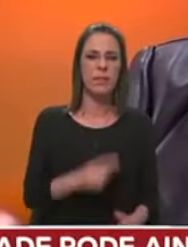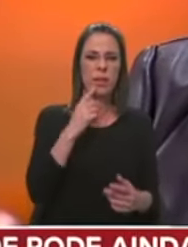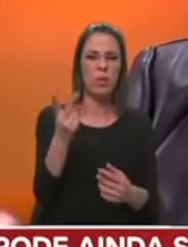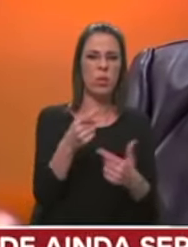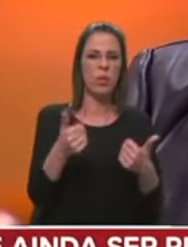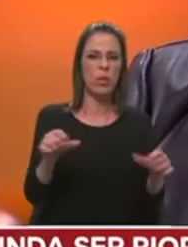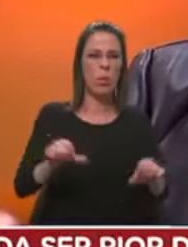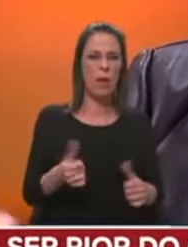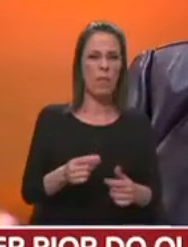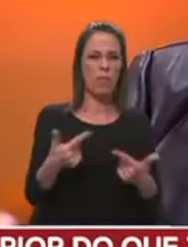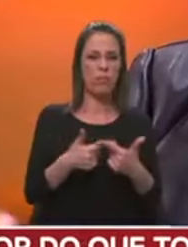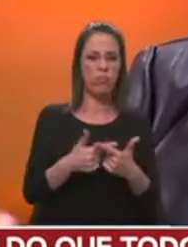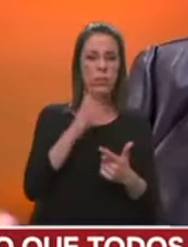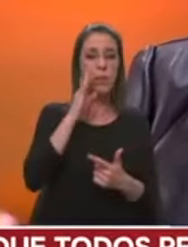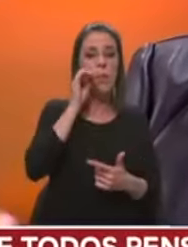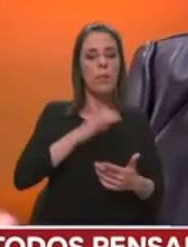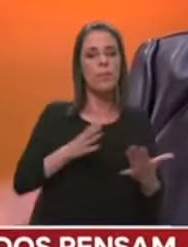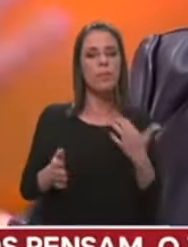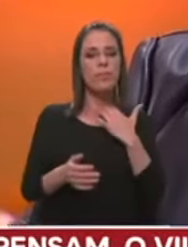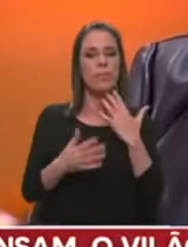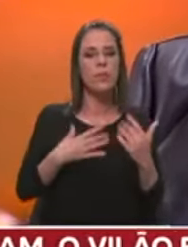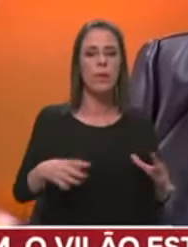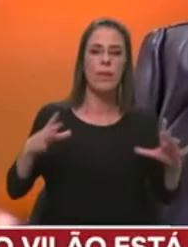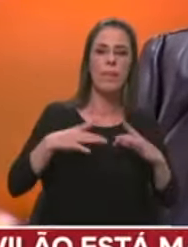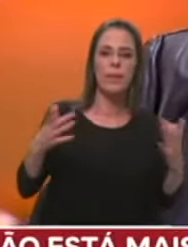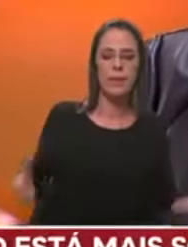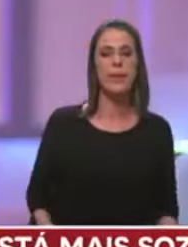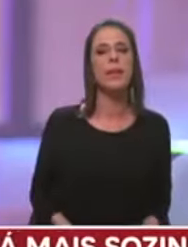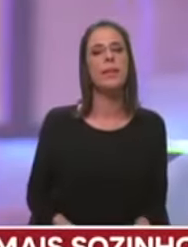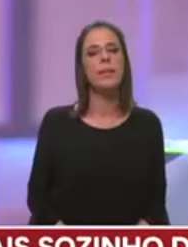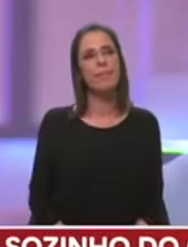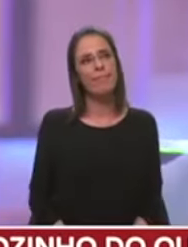Muito mal um com o outro, porque sabia que o meu pai gostava de passear e pronto.